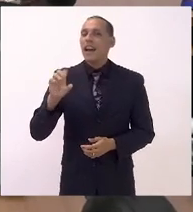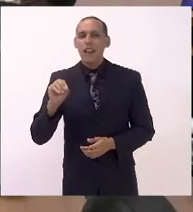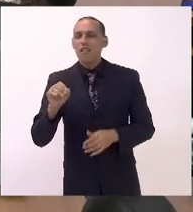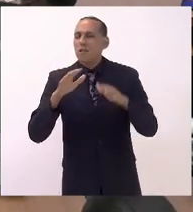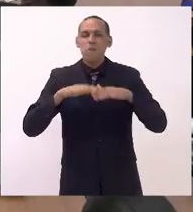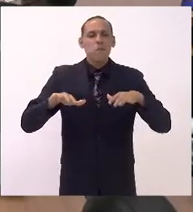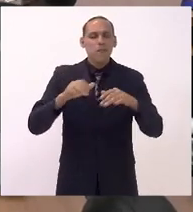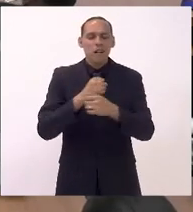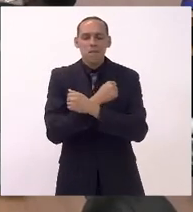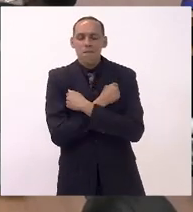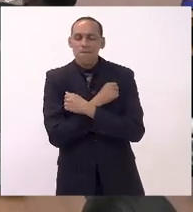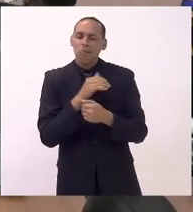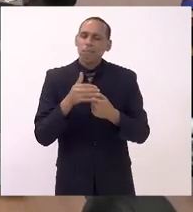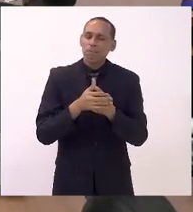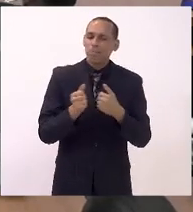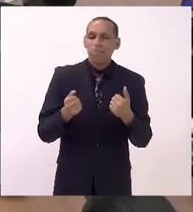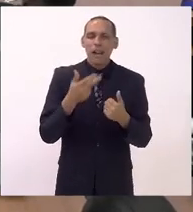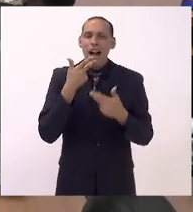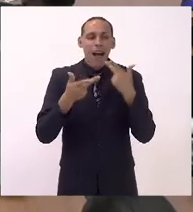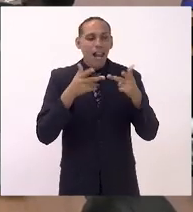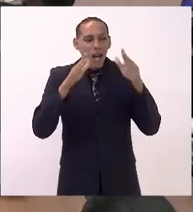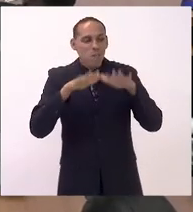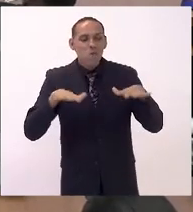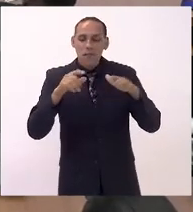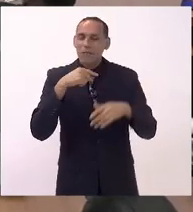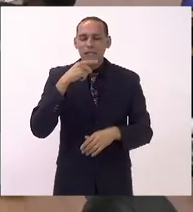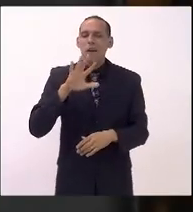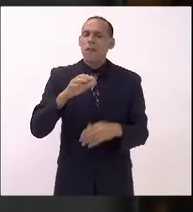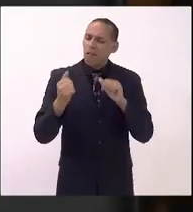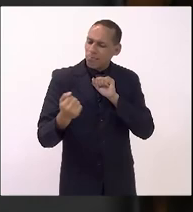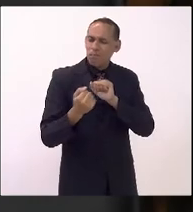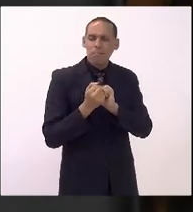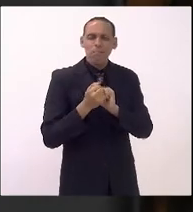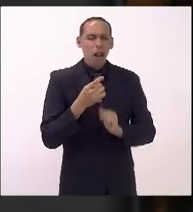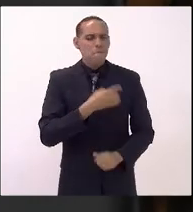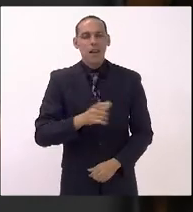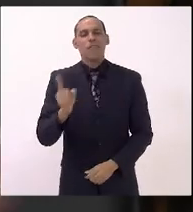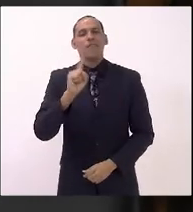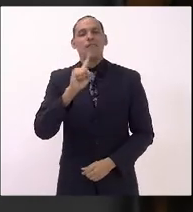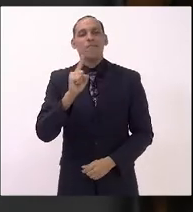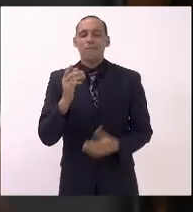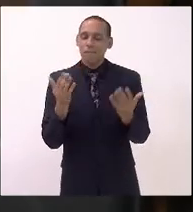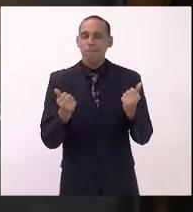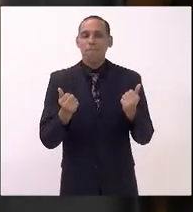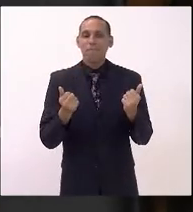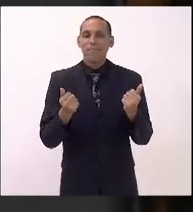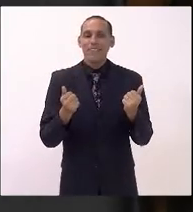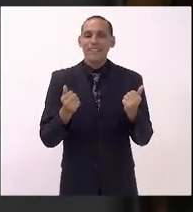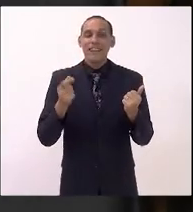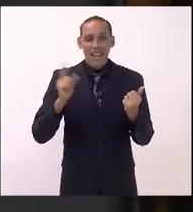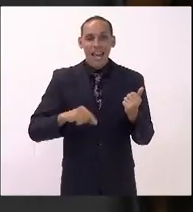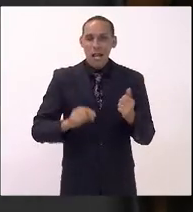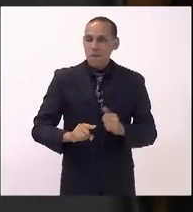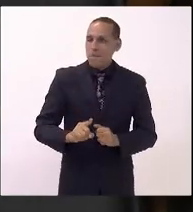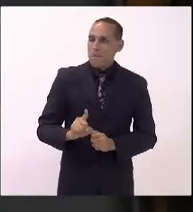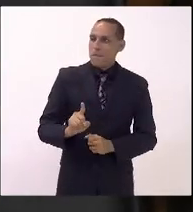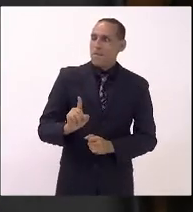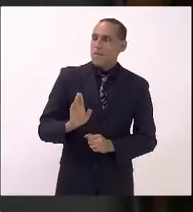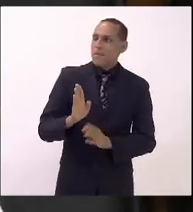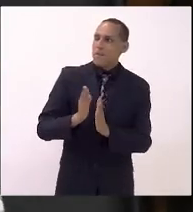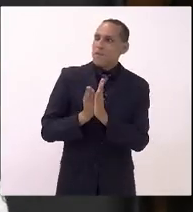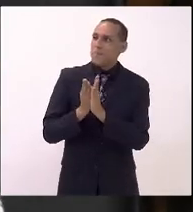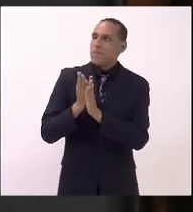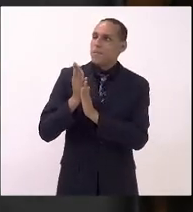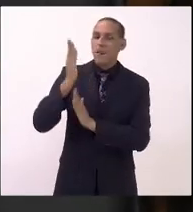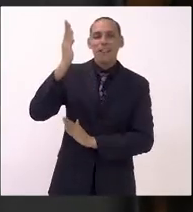consegui falar. E dizer para vocês, vamos juntos sem medo. É de baixo para cima.